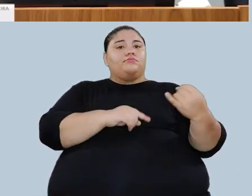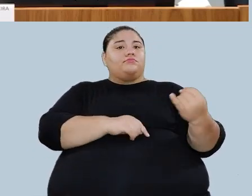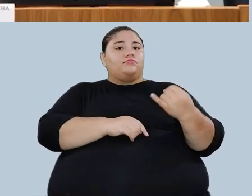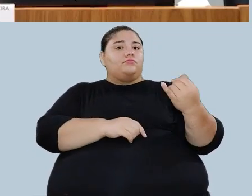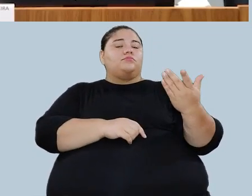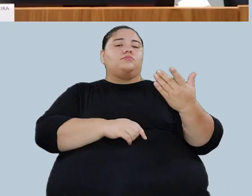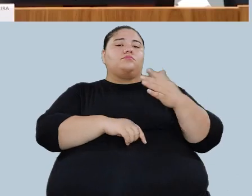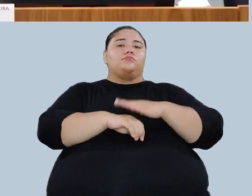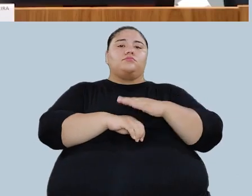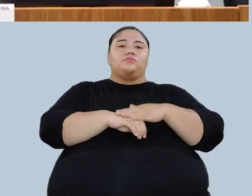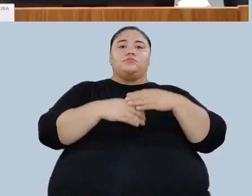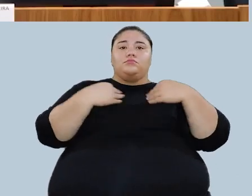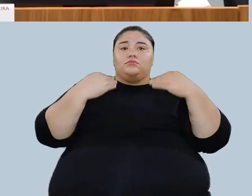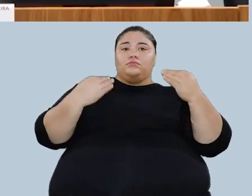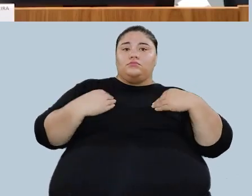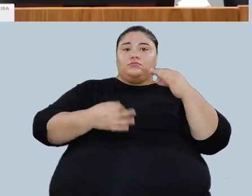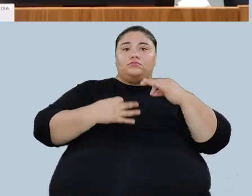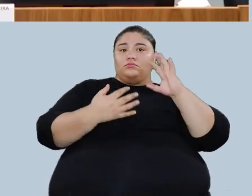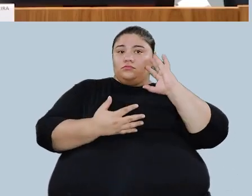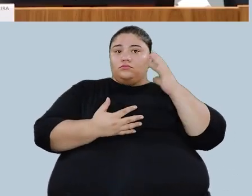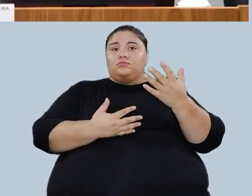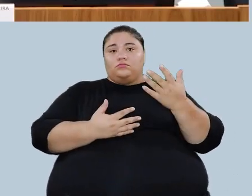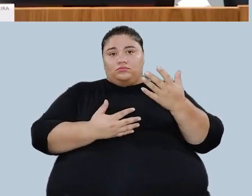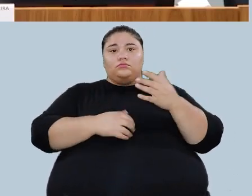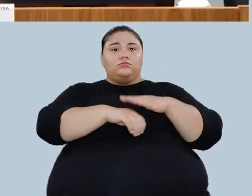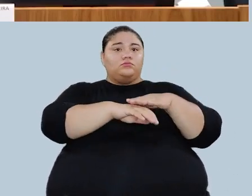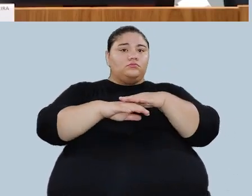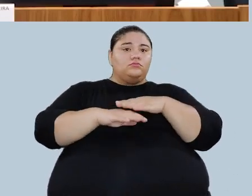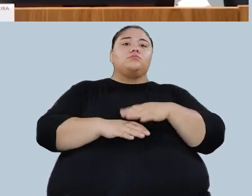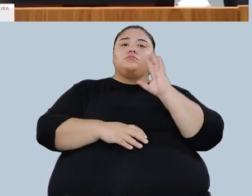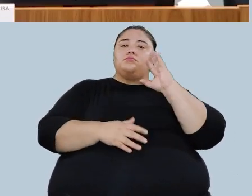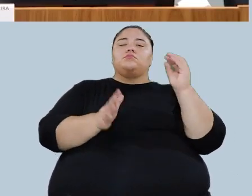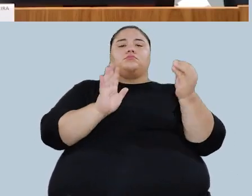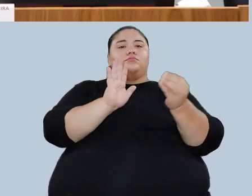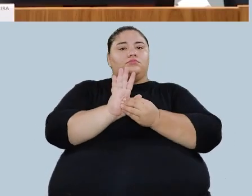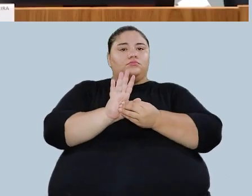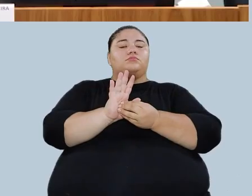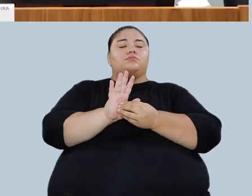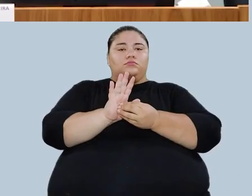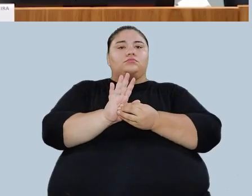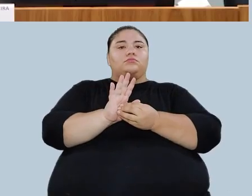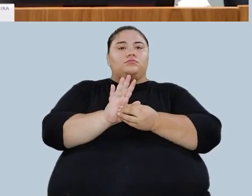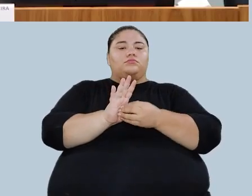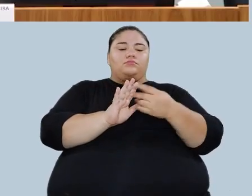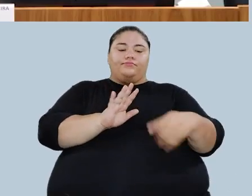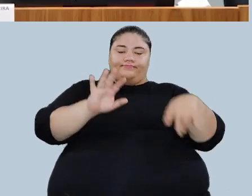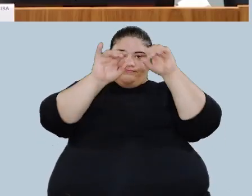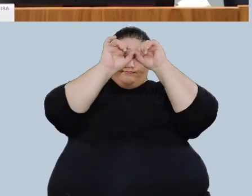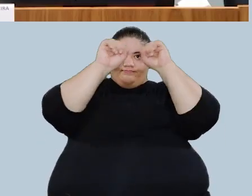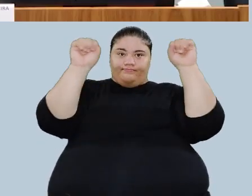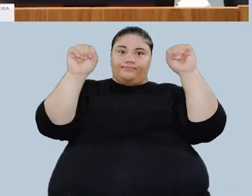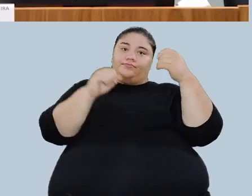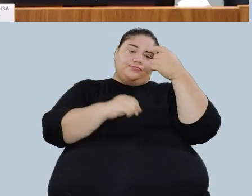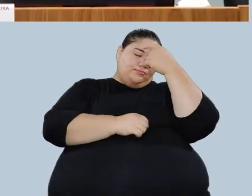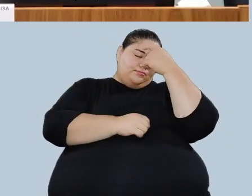importantes para a magistratura na decisão das questões que forem trazidas aqui ao tribunal, né? Então, é lógico